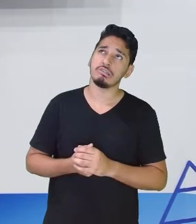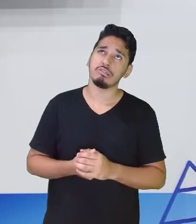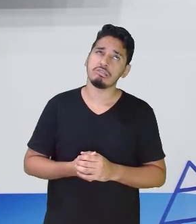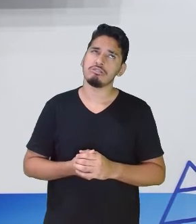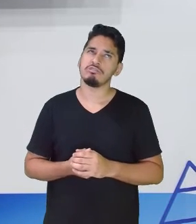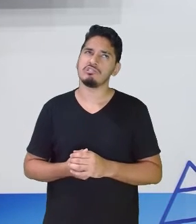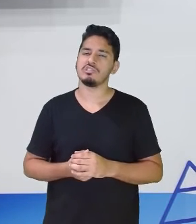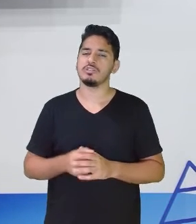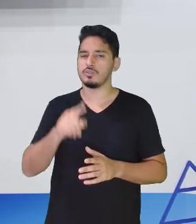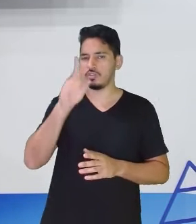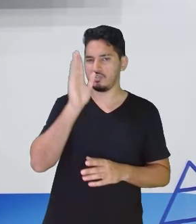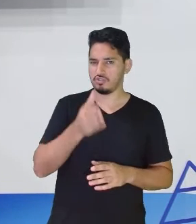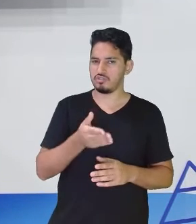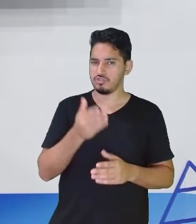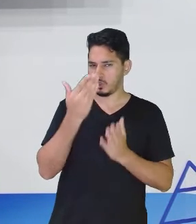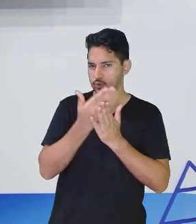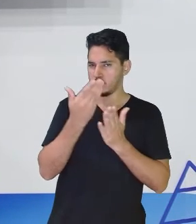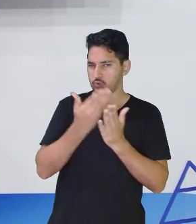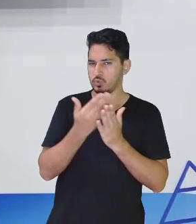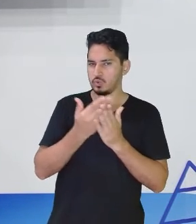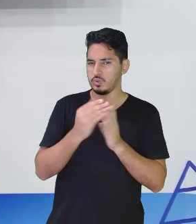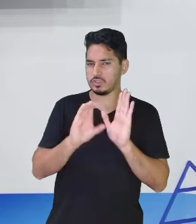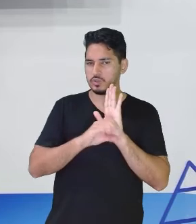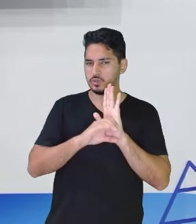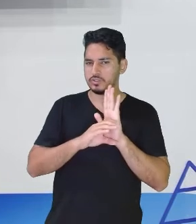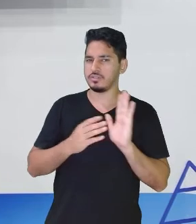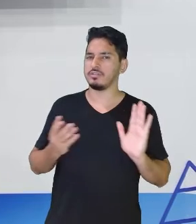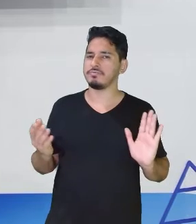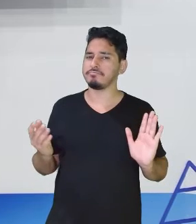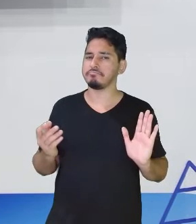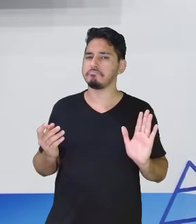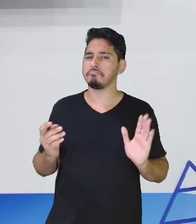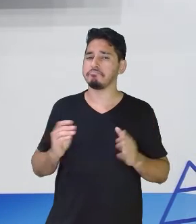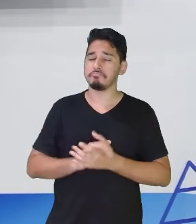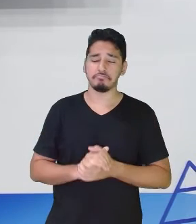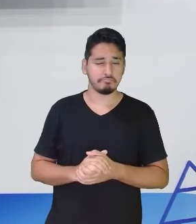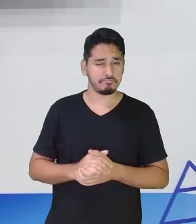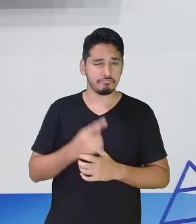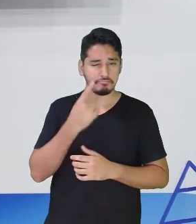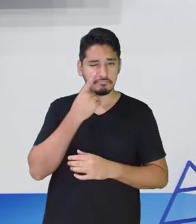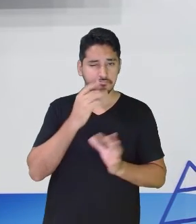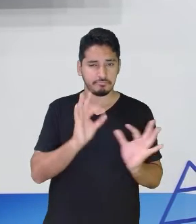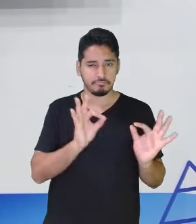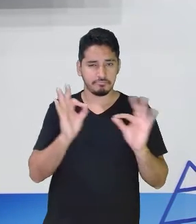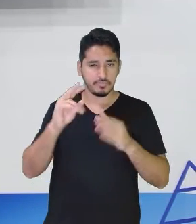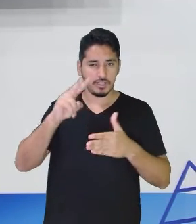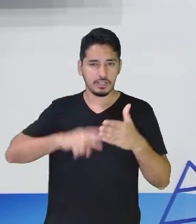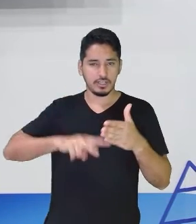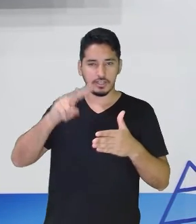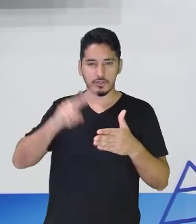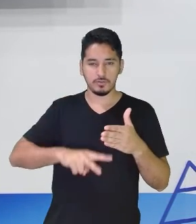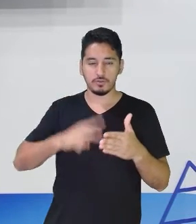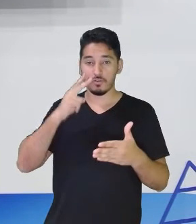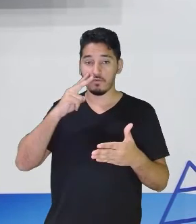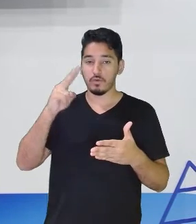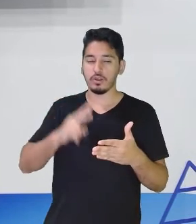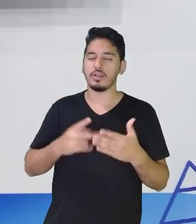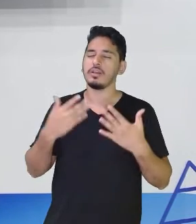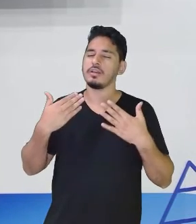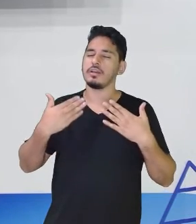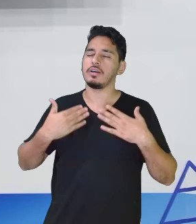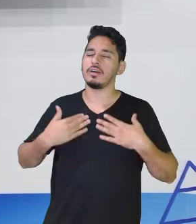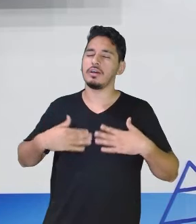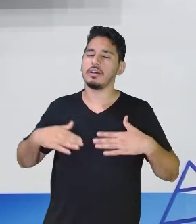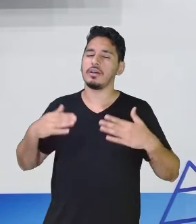Será que vocês já estudaram esse conceito antes? Então, acompanha comigo a leitura, que eu vou ler bem